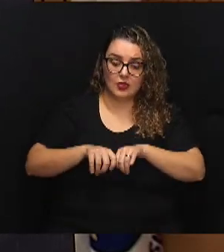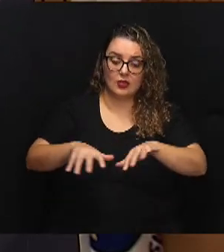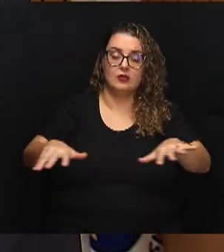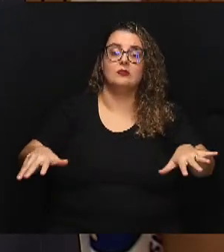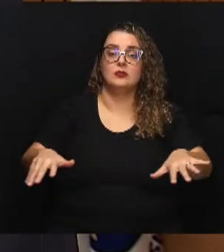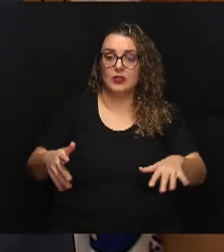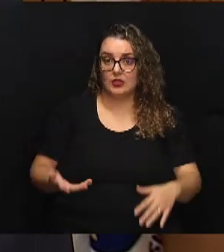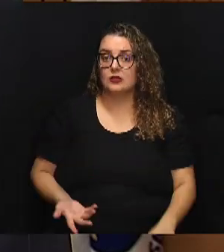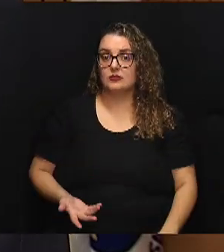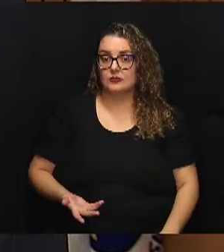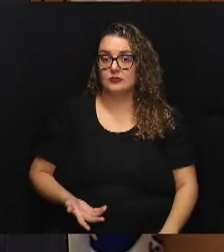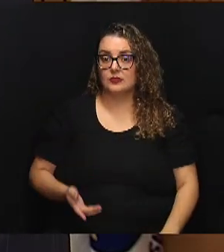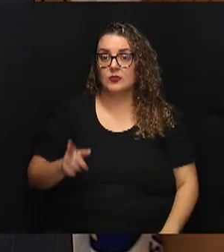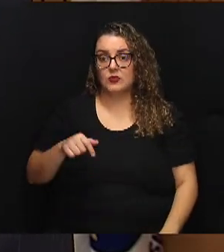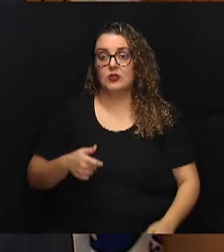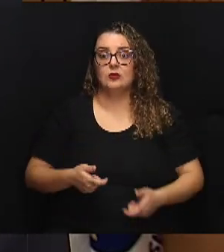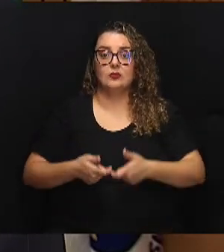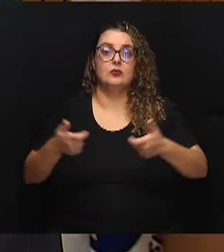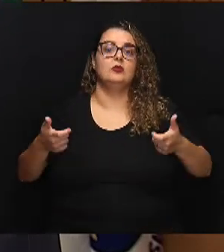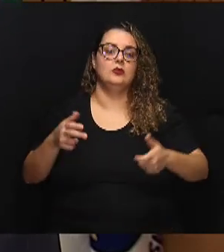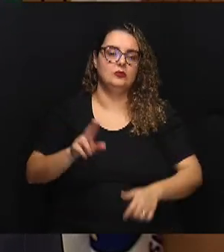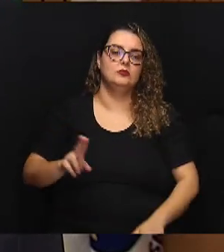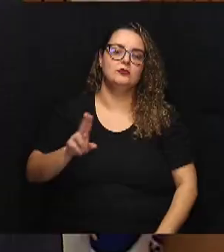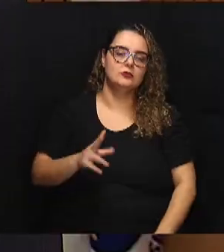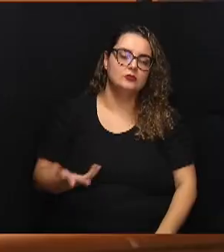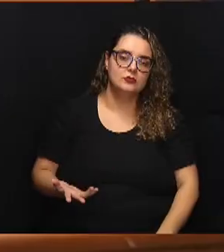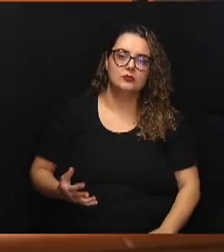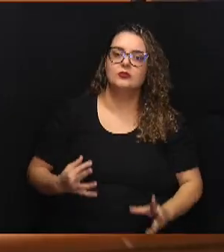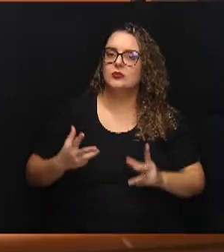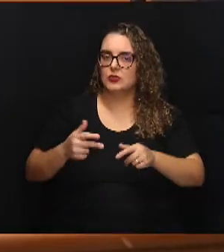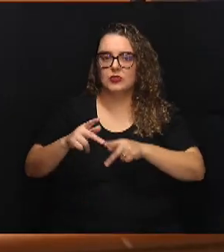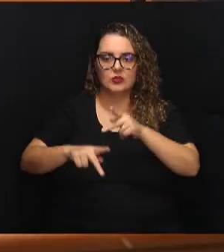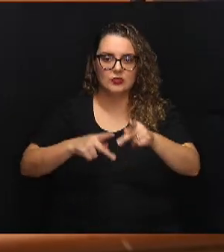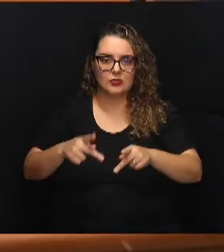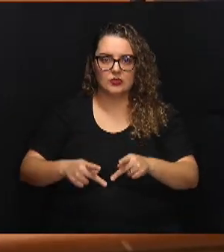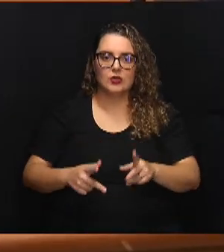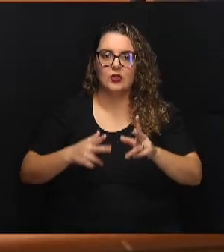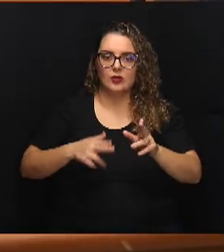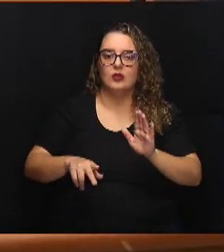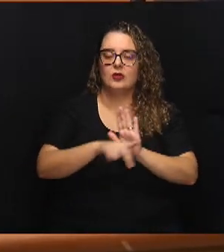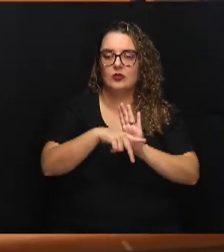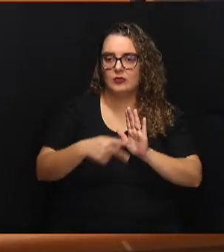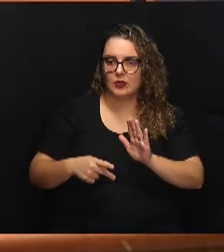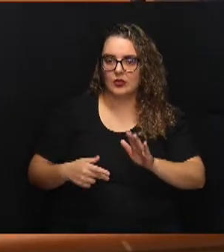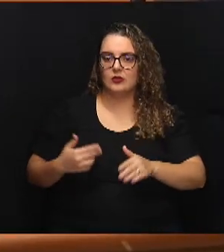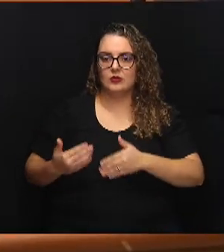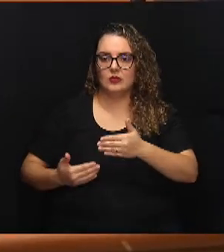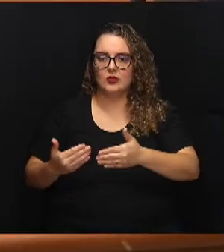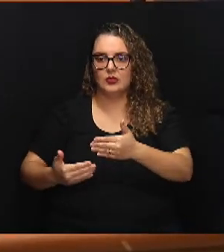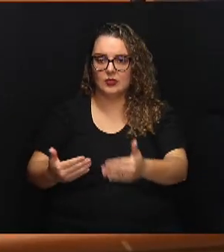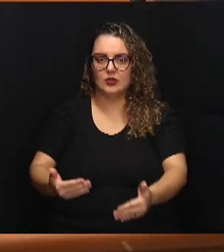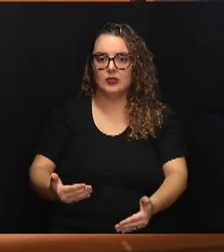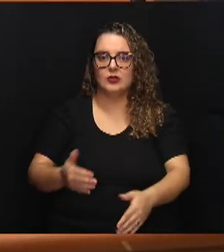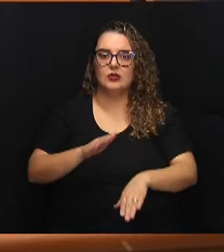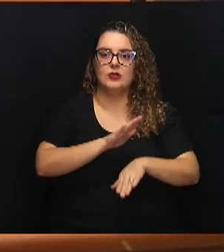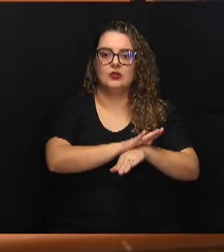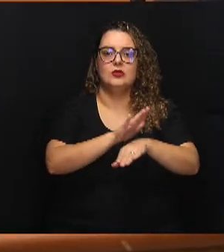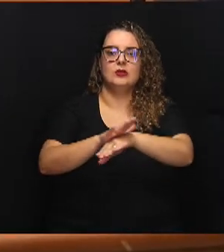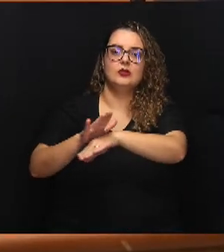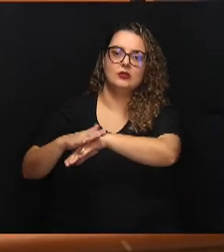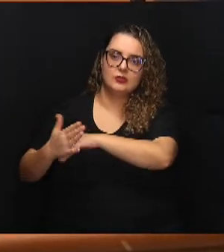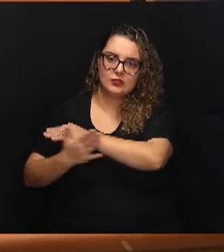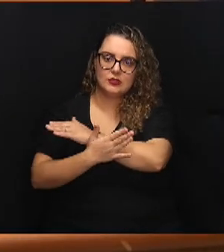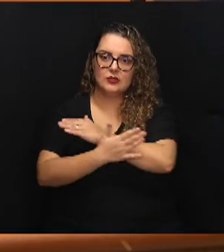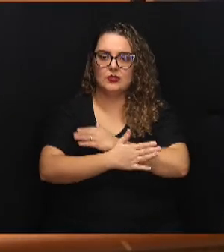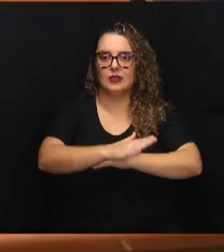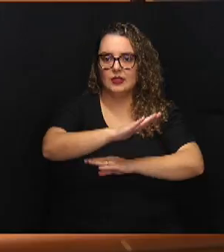plataforma, de ser amplamente utilizado por todos os públicos. Como parte desse processo de cooperação, a Câmara